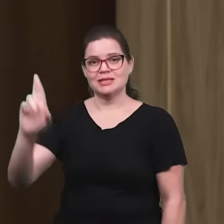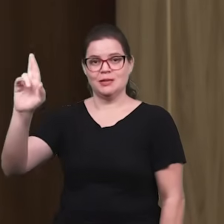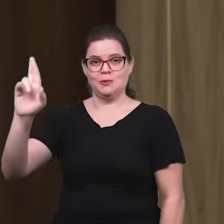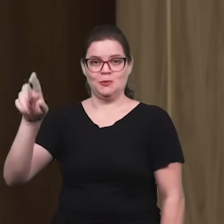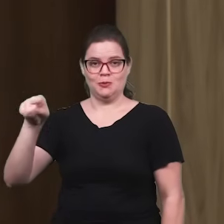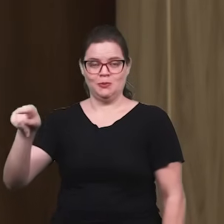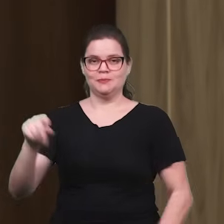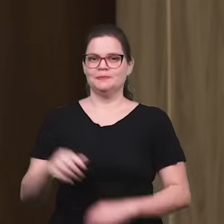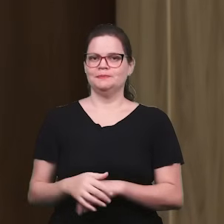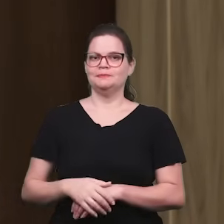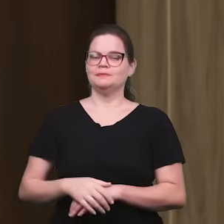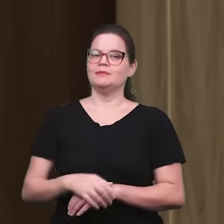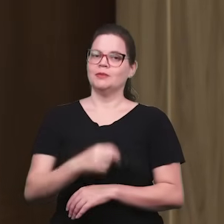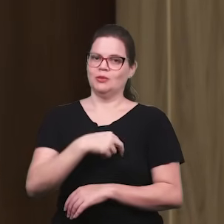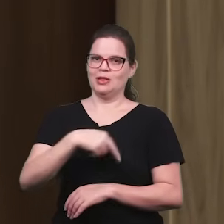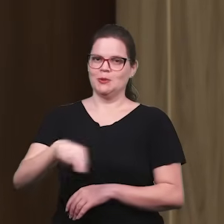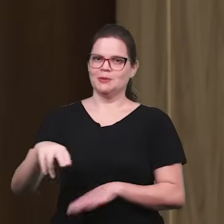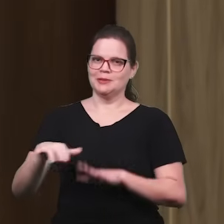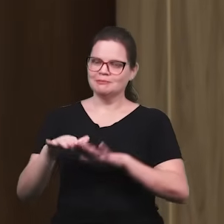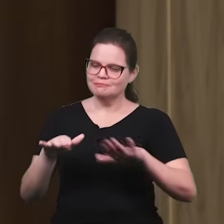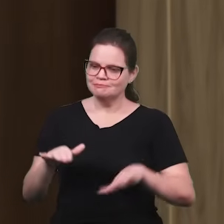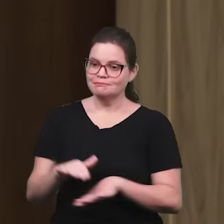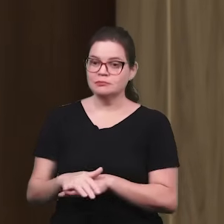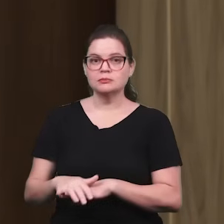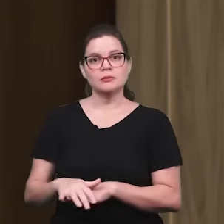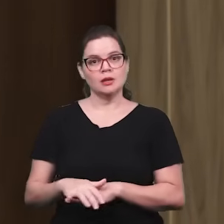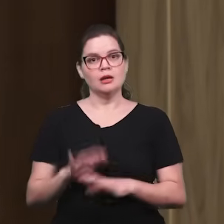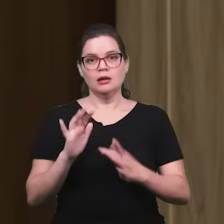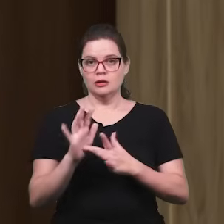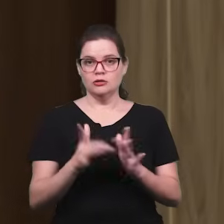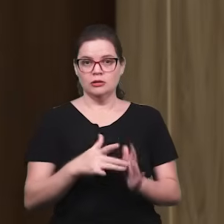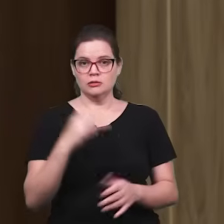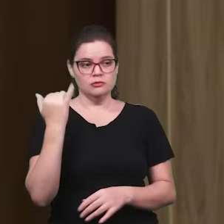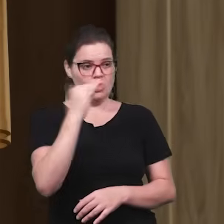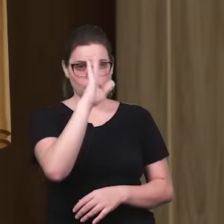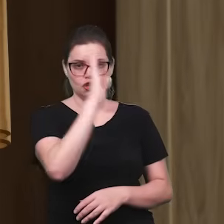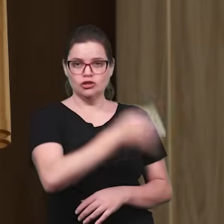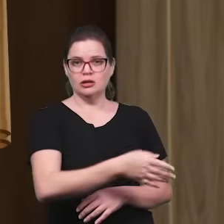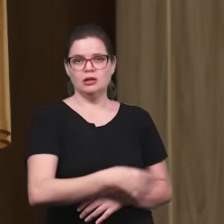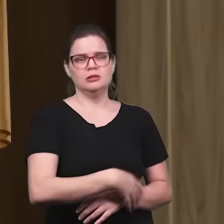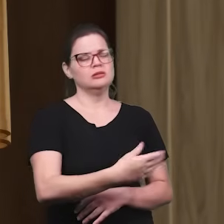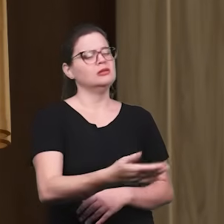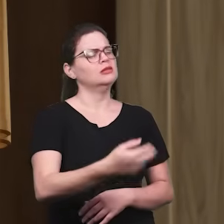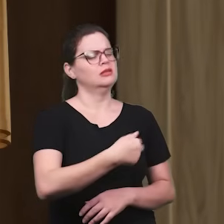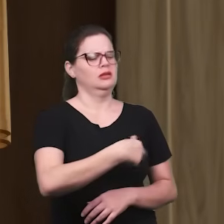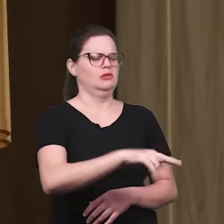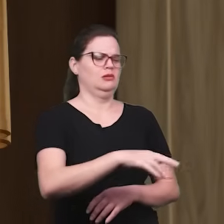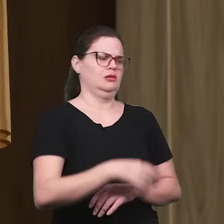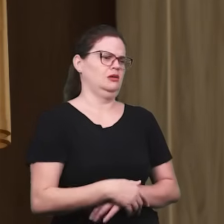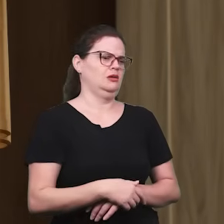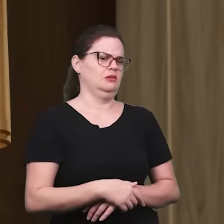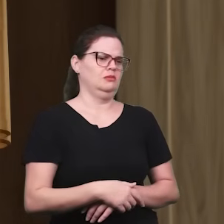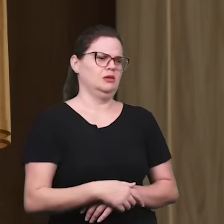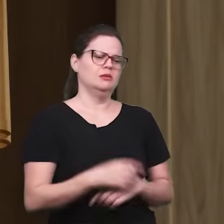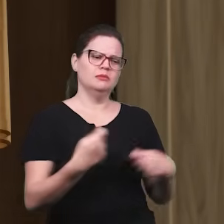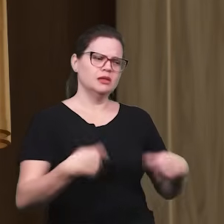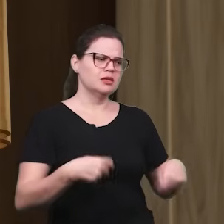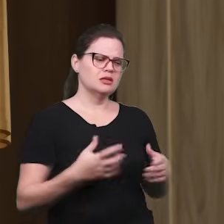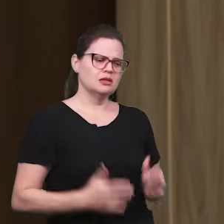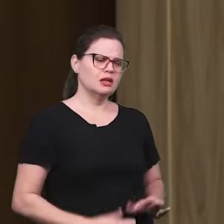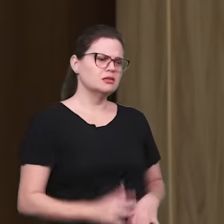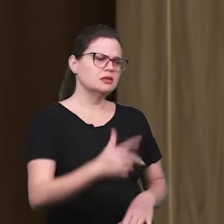forma humilde, e o Senhor foi direto com Nicodemos. Nicodemos, importa nascer de